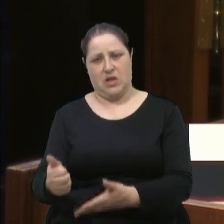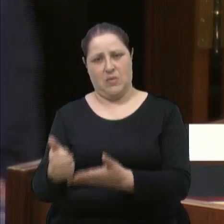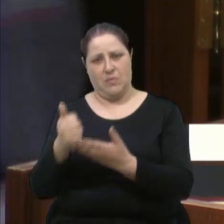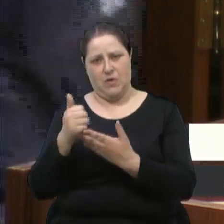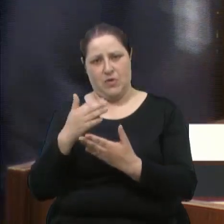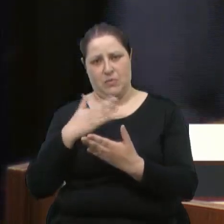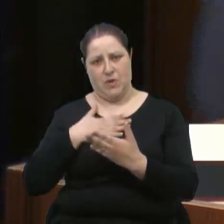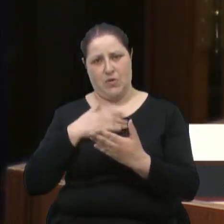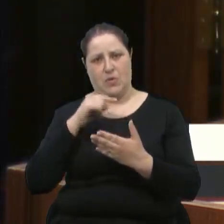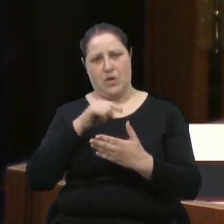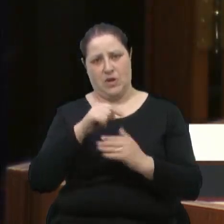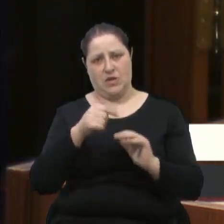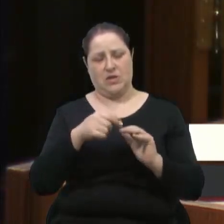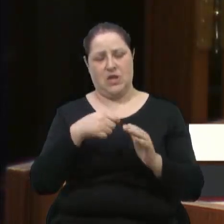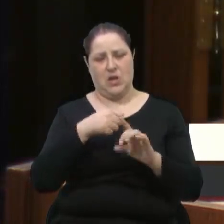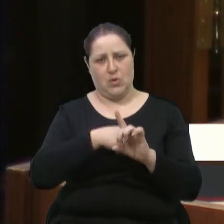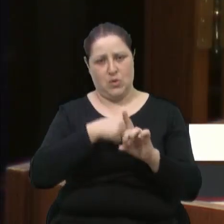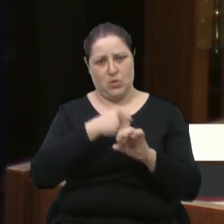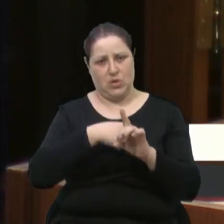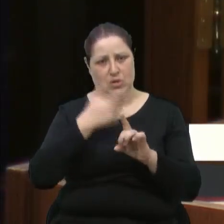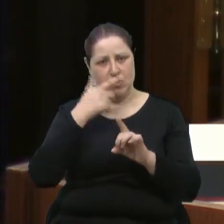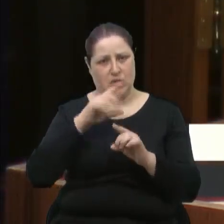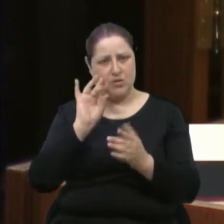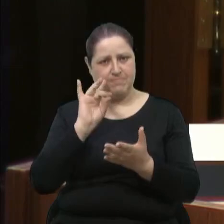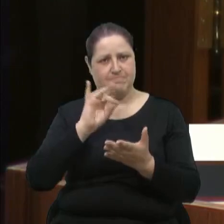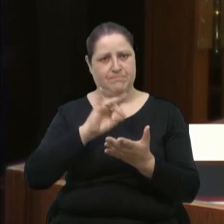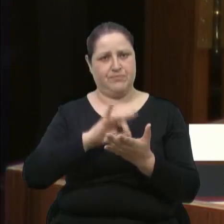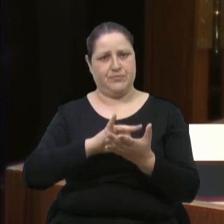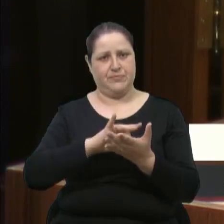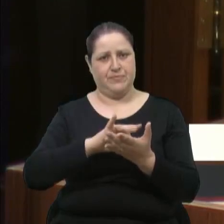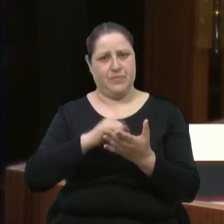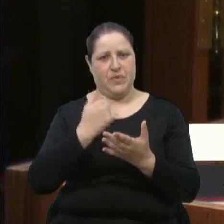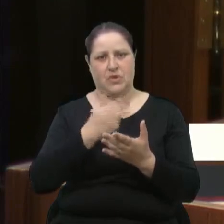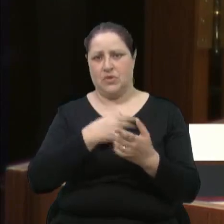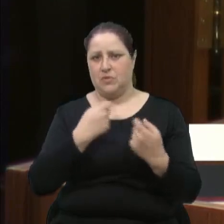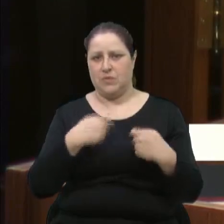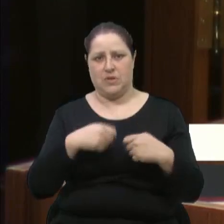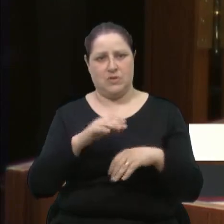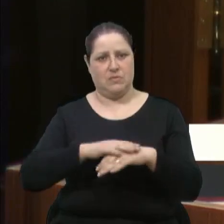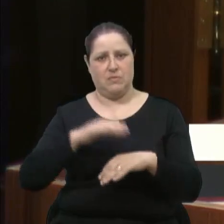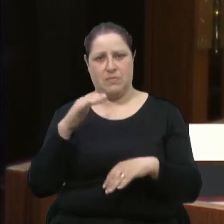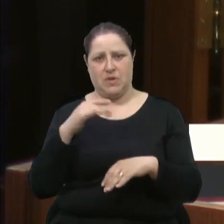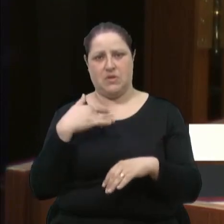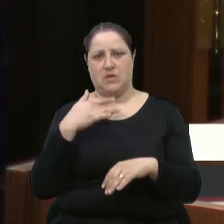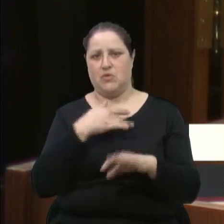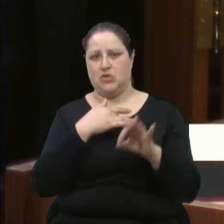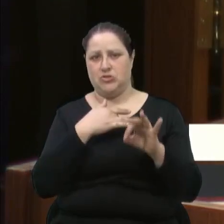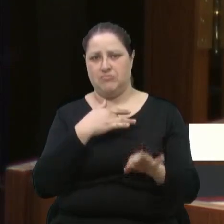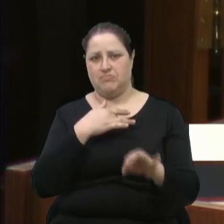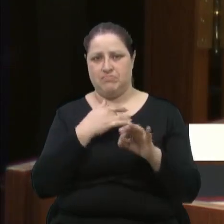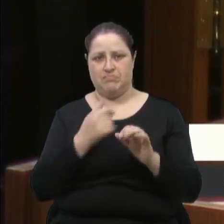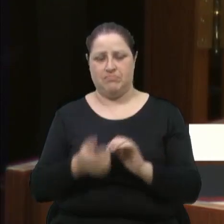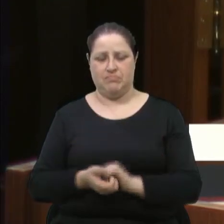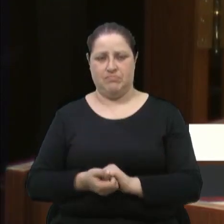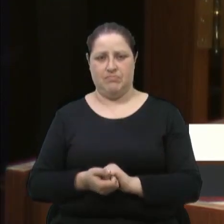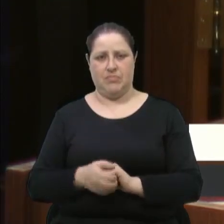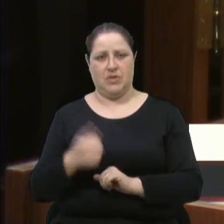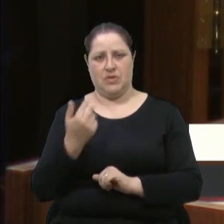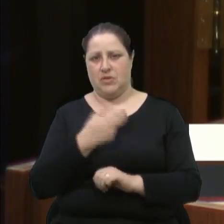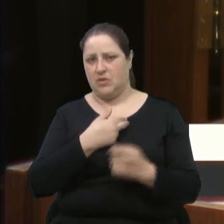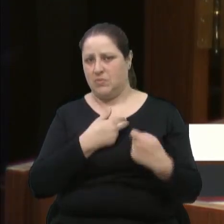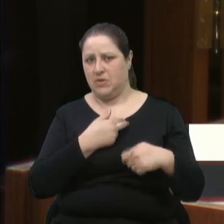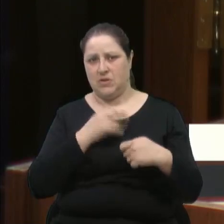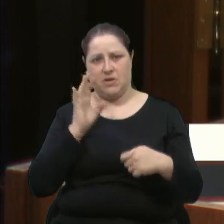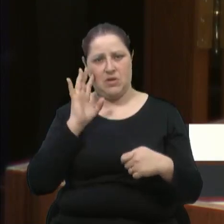pauta se concretize. Então, precisamos muito mais para a saúde, com certeza. Precisamos resolver